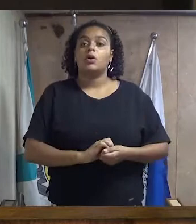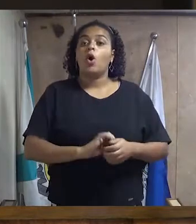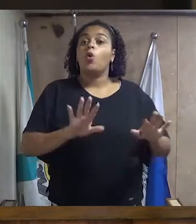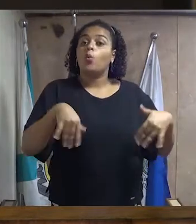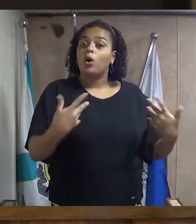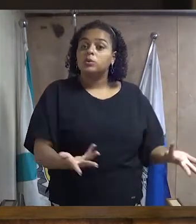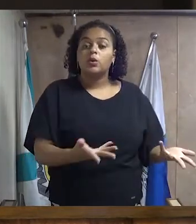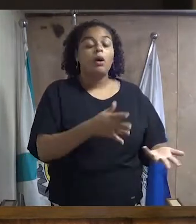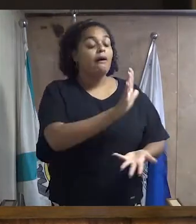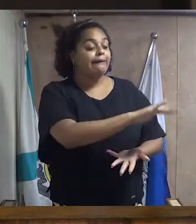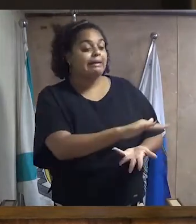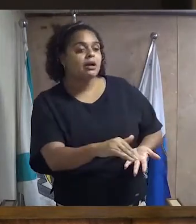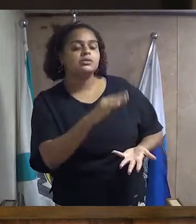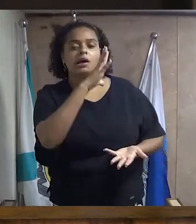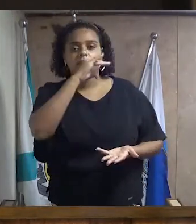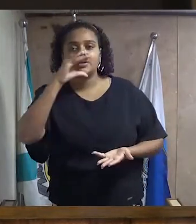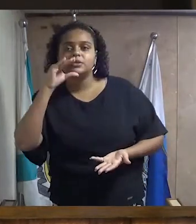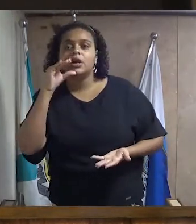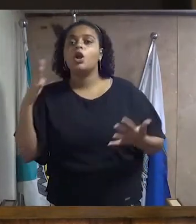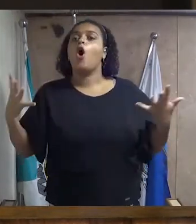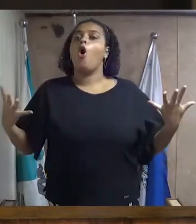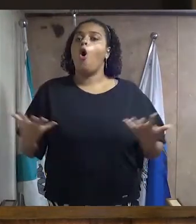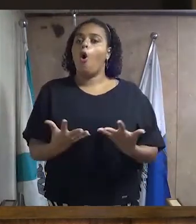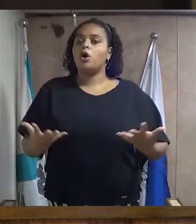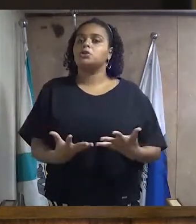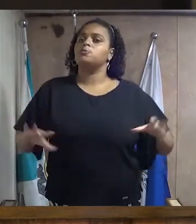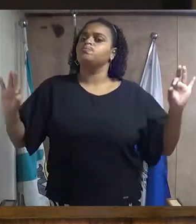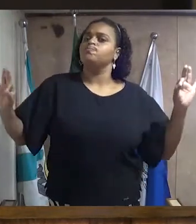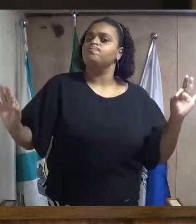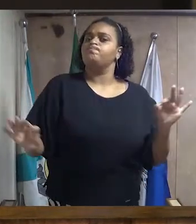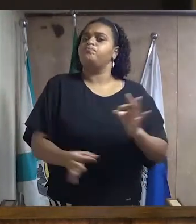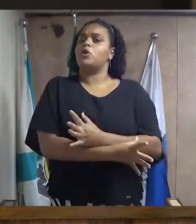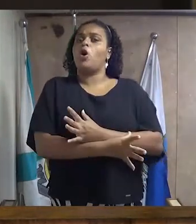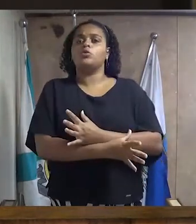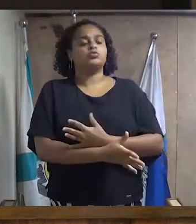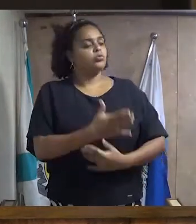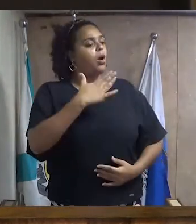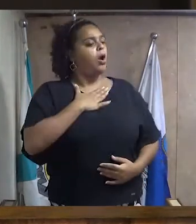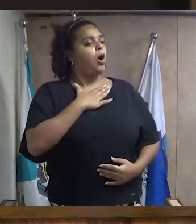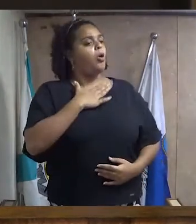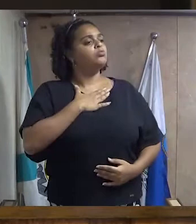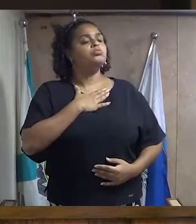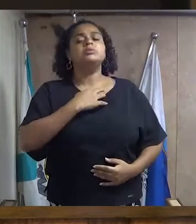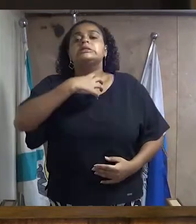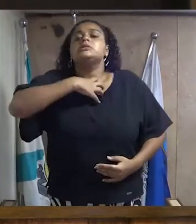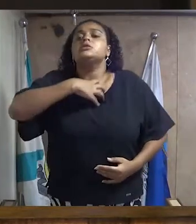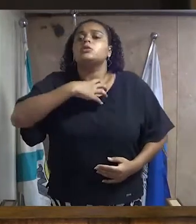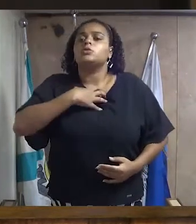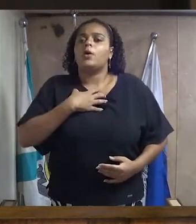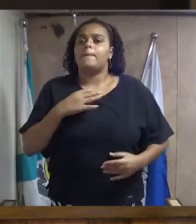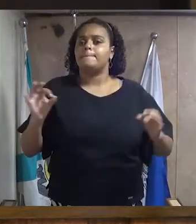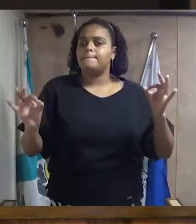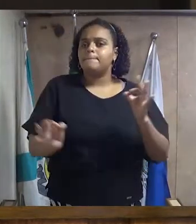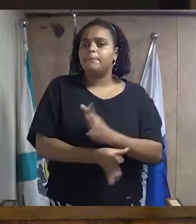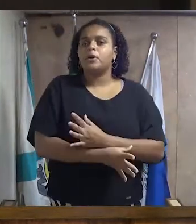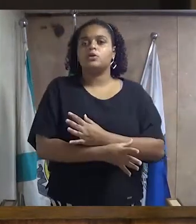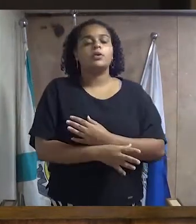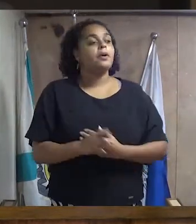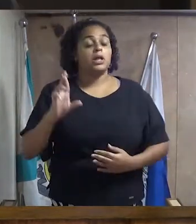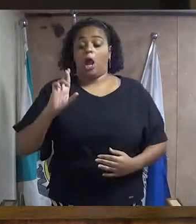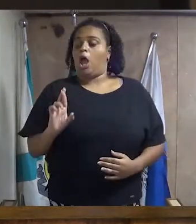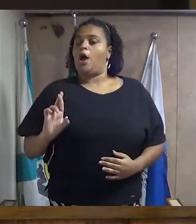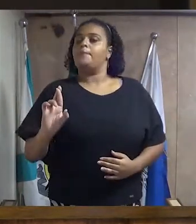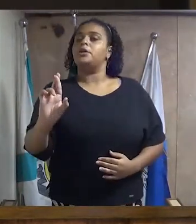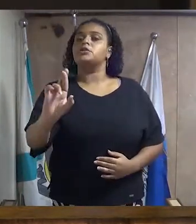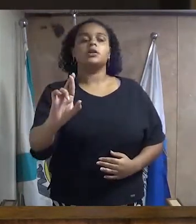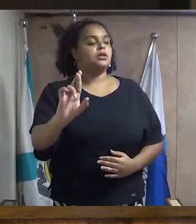quando adolescente. Estamos hoje muito bem preparados, hoje eu me sinto muito bem preparado, vereador Cláudio Tomás, para estar representando essa casa à